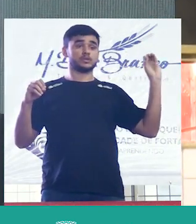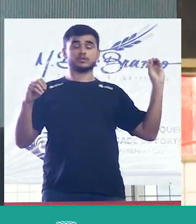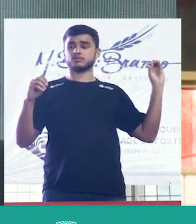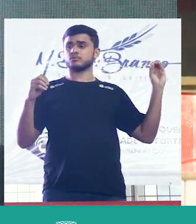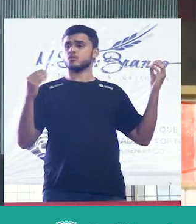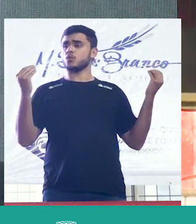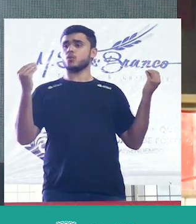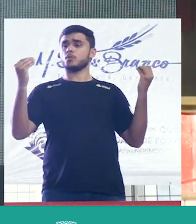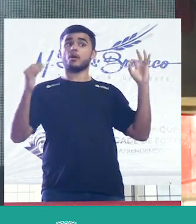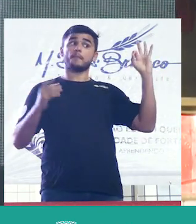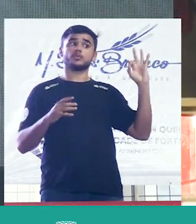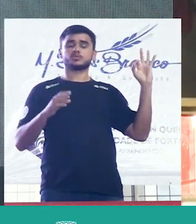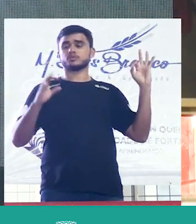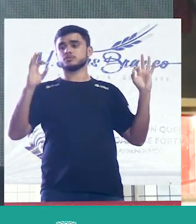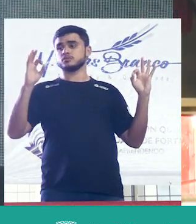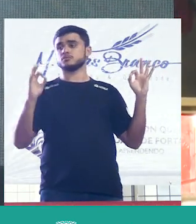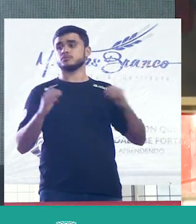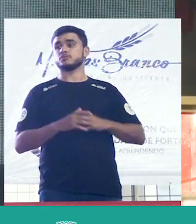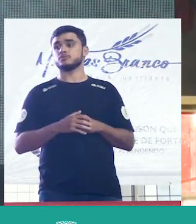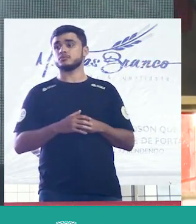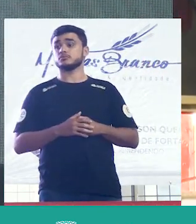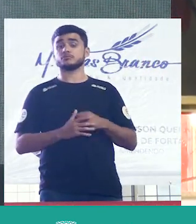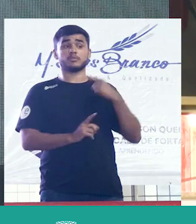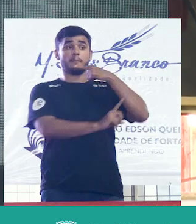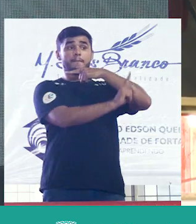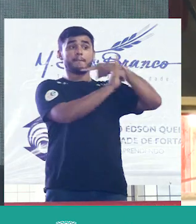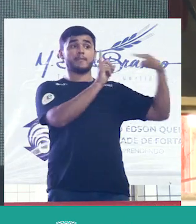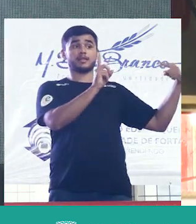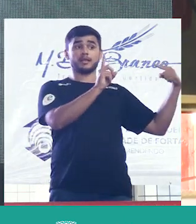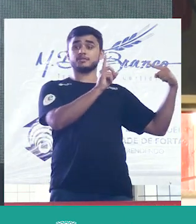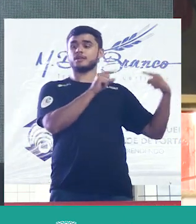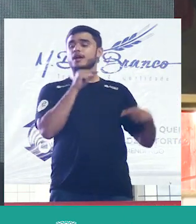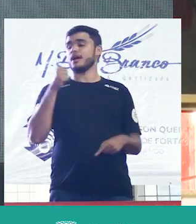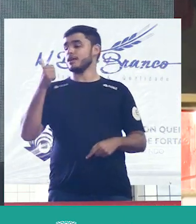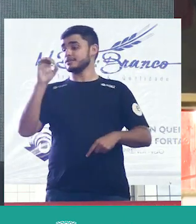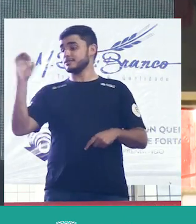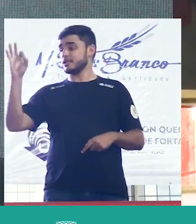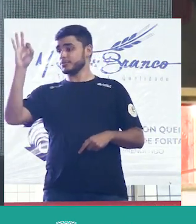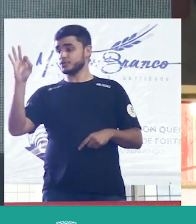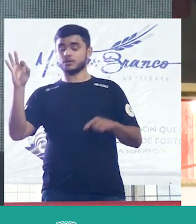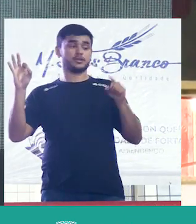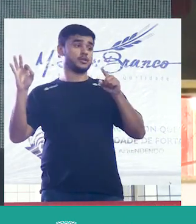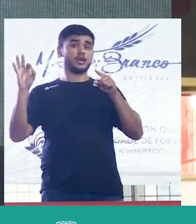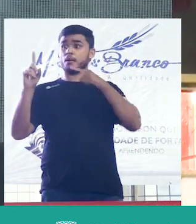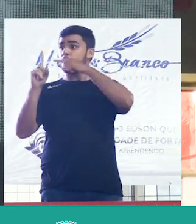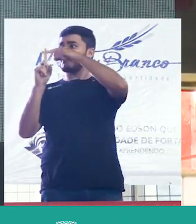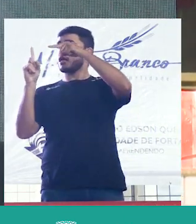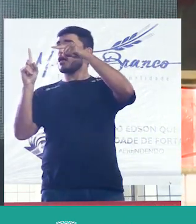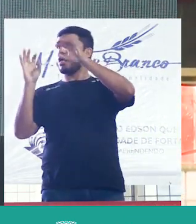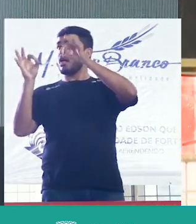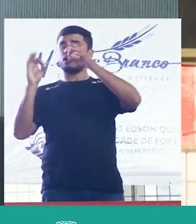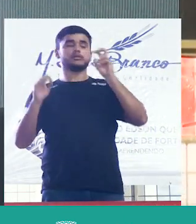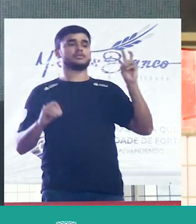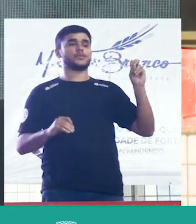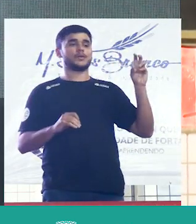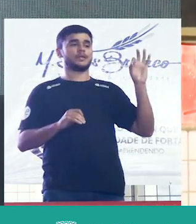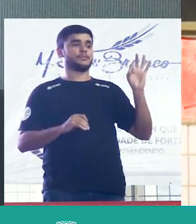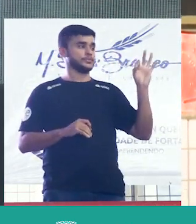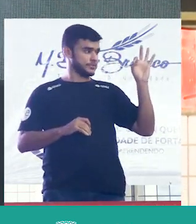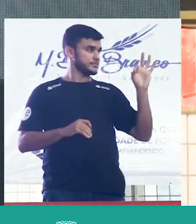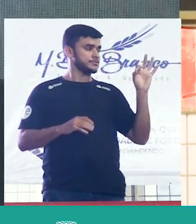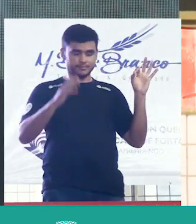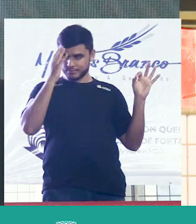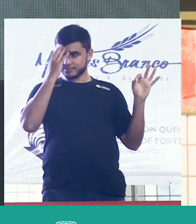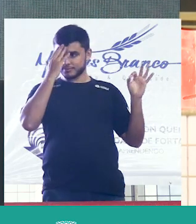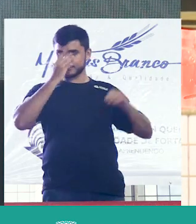percebeu que 1.140 é a metade de 2.280? Então você obteve metade daquilo que você esperava. Ou seja, o rendimento